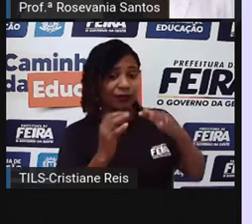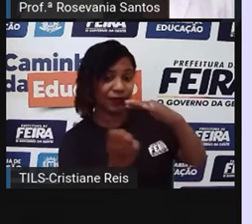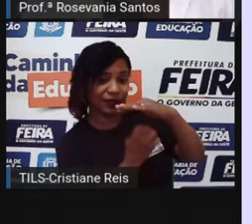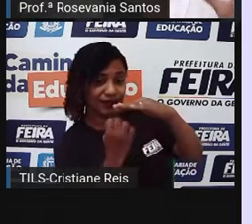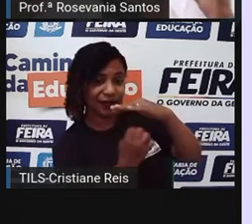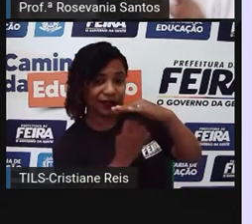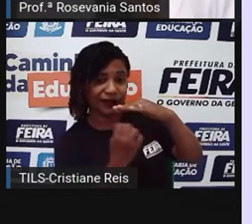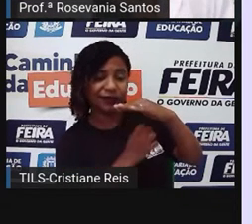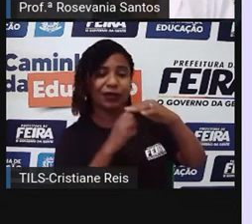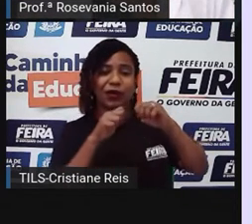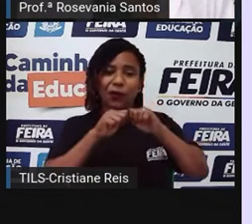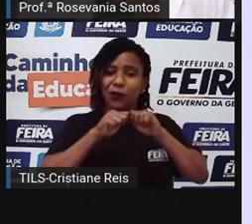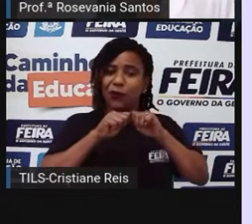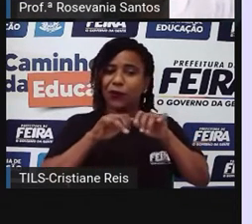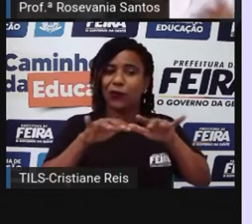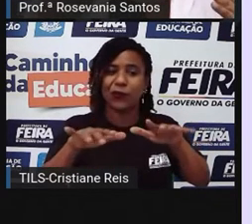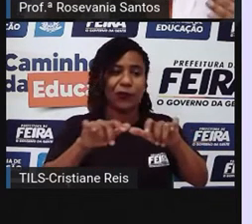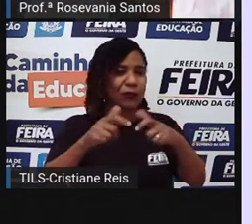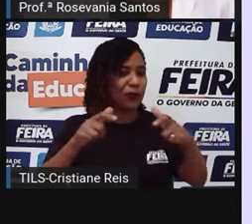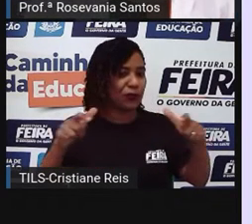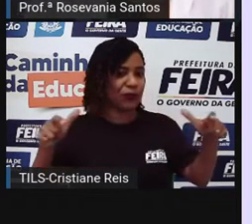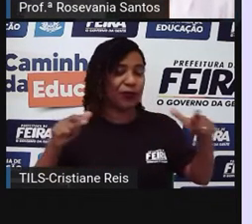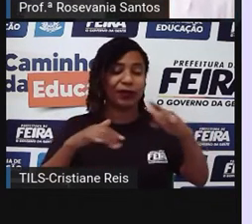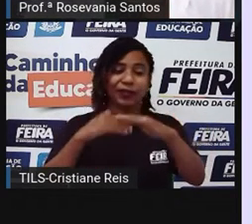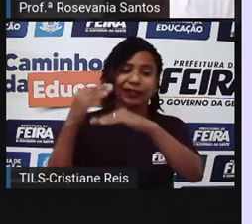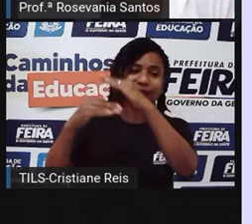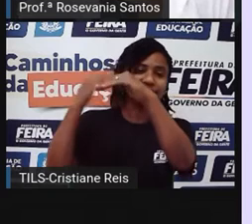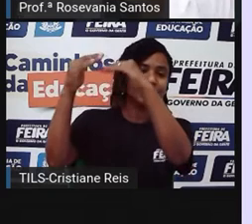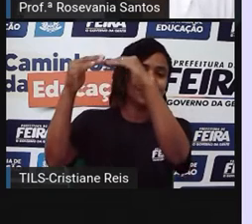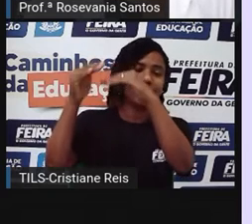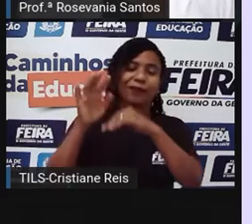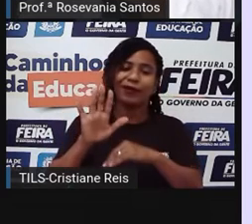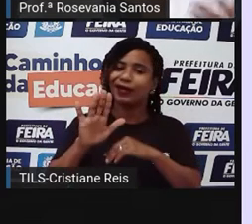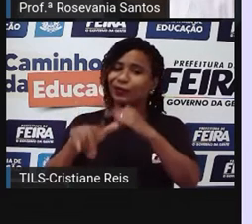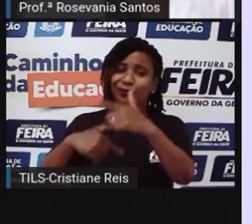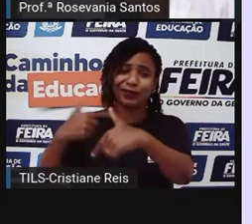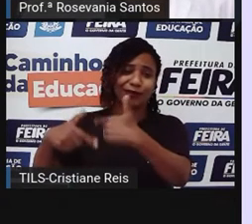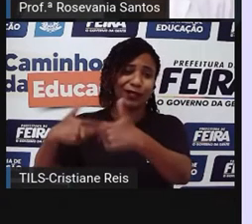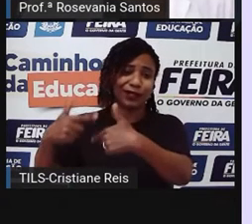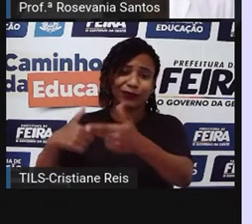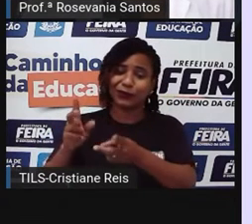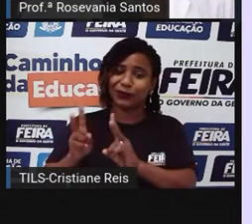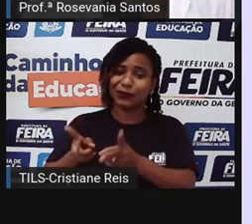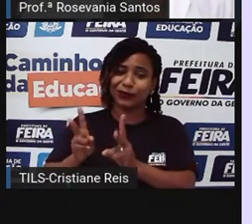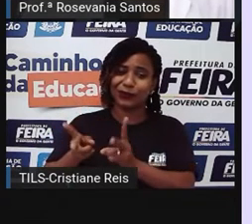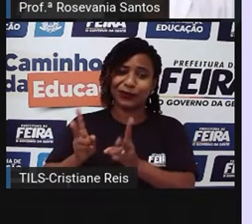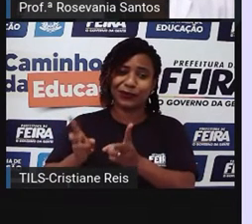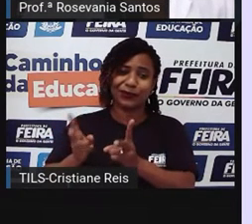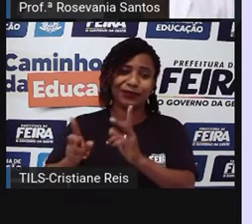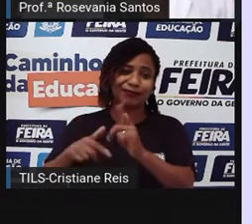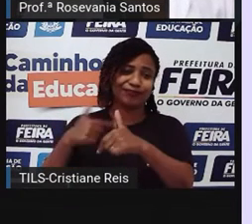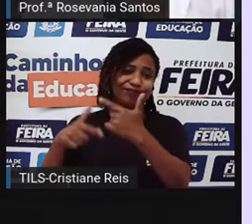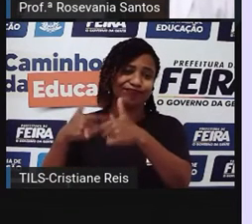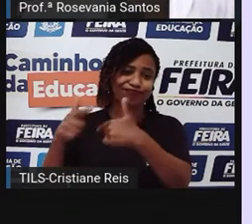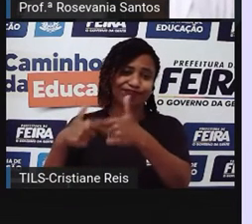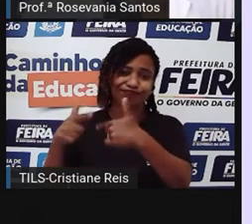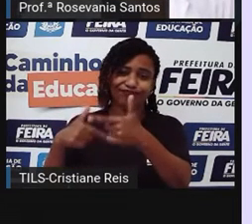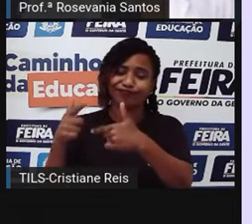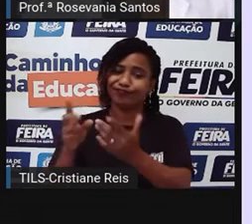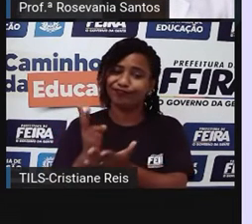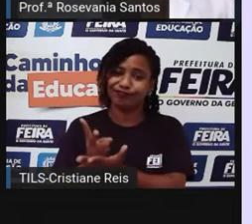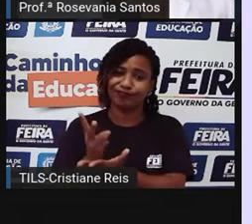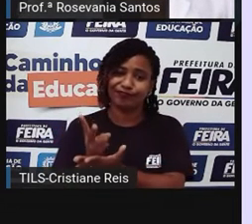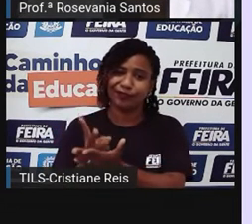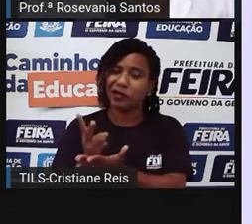de coisas. Mas, em compensação, o trabalhador, ele continuou sendo excluído desse processo